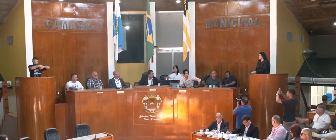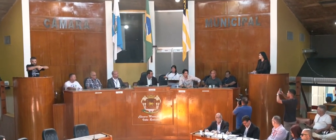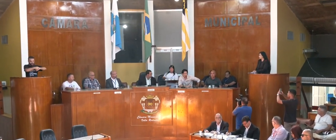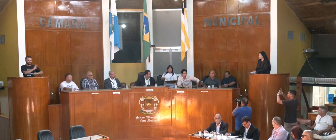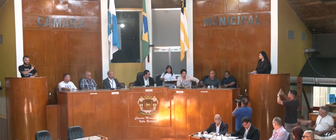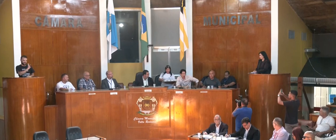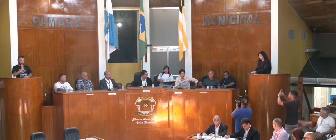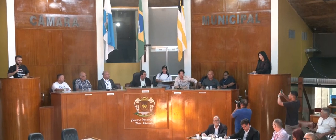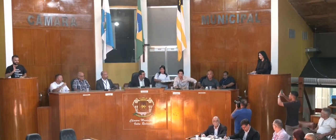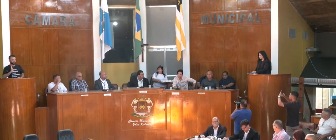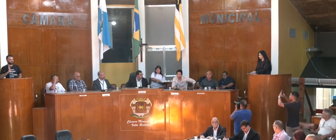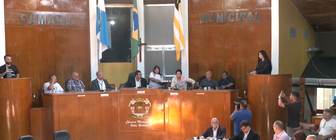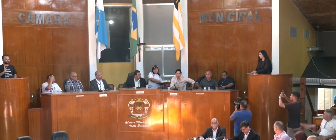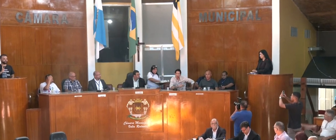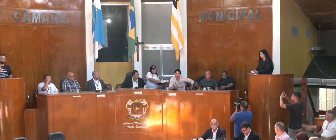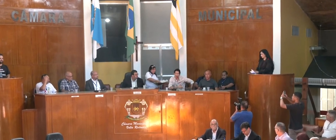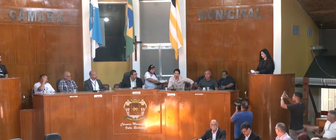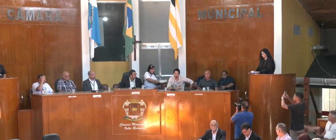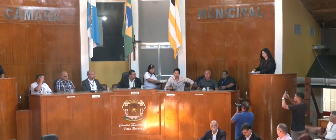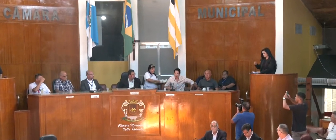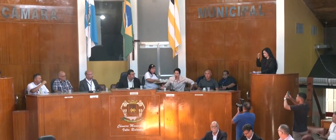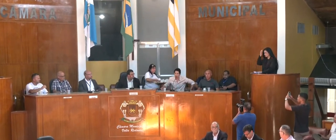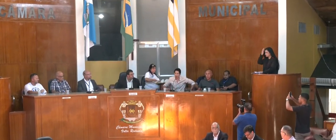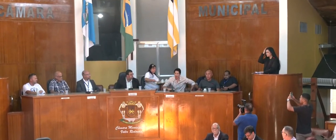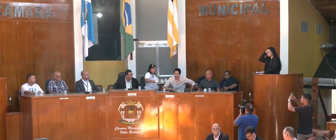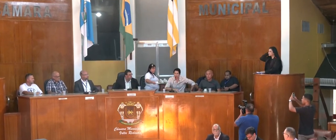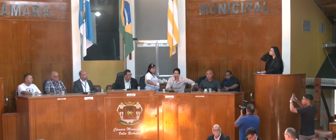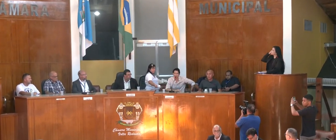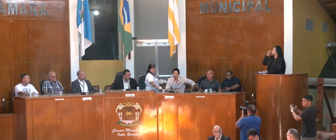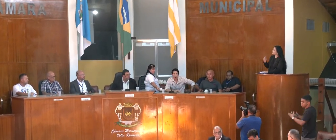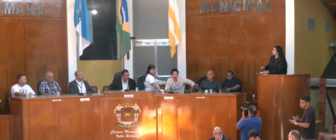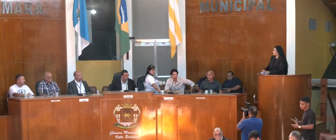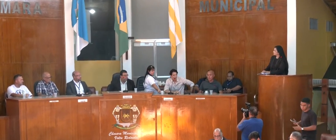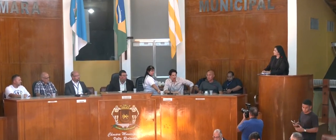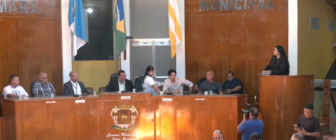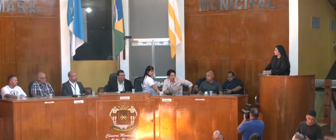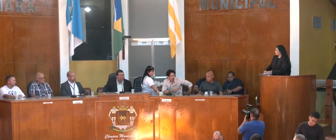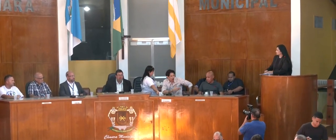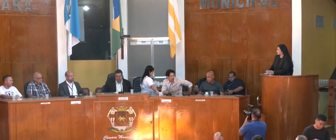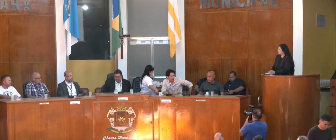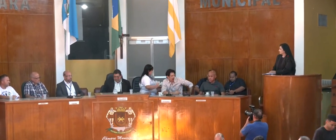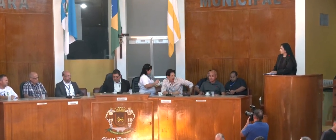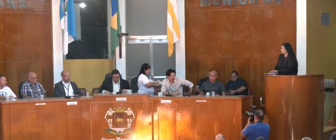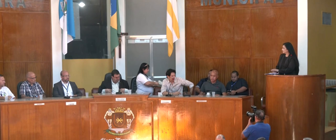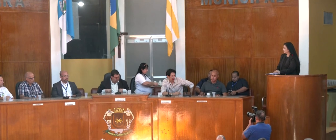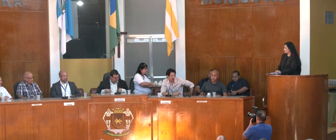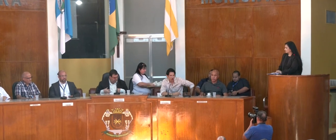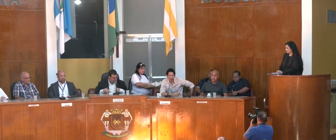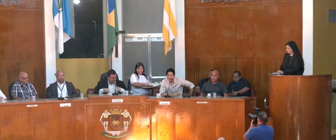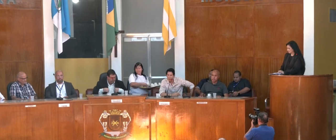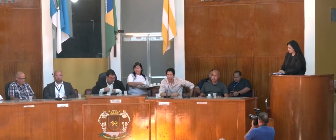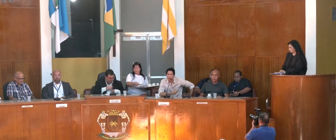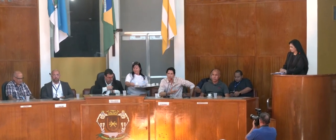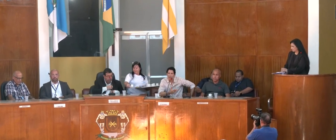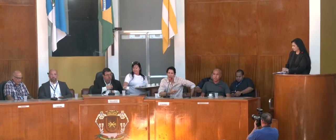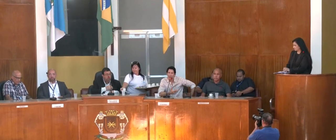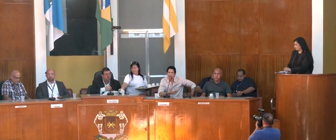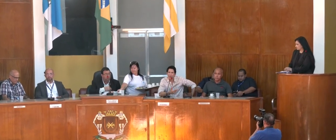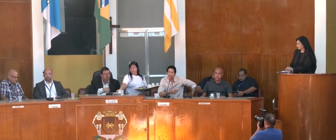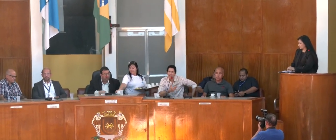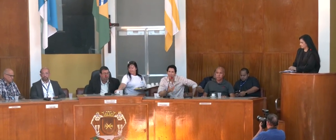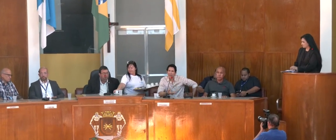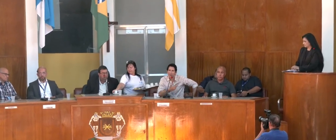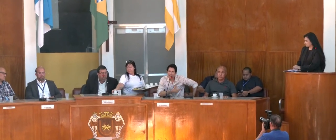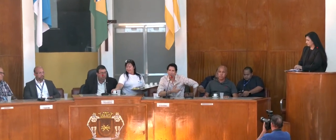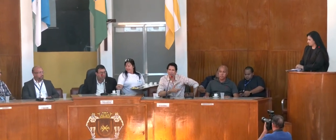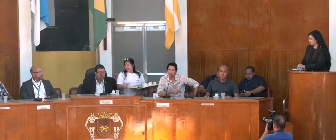o pastor Osto, e o cumprimentando, eu cumprimento toda a mesa diretora, pastor Osto, que não é um